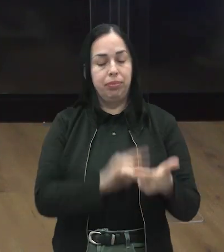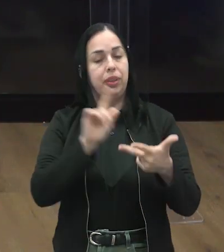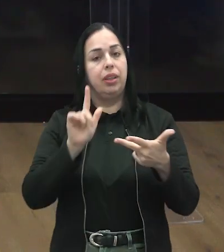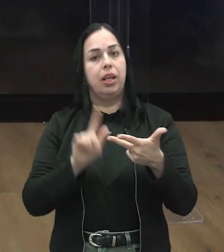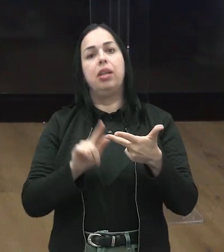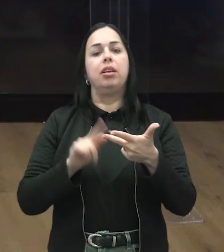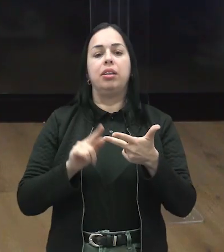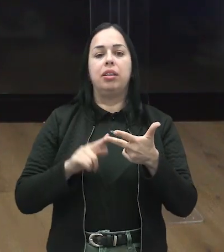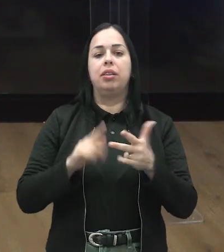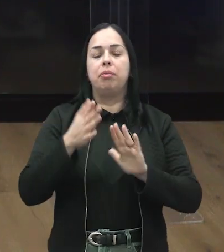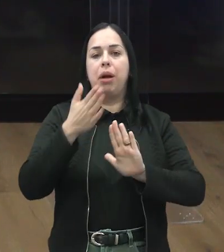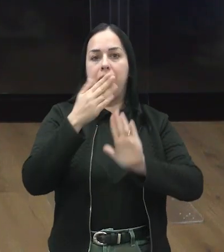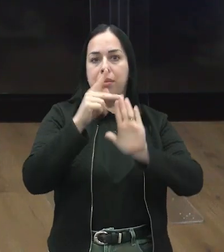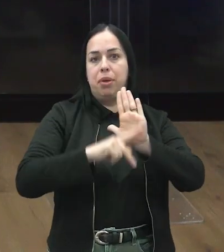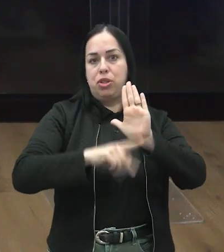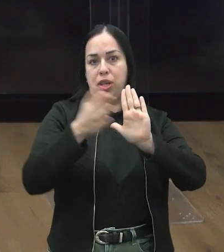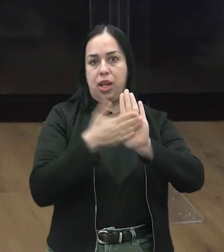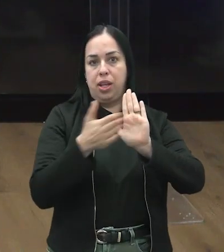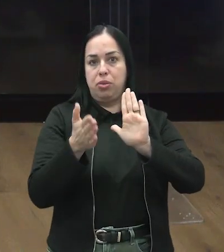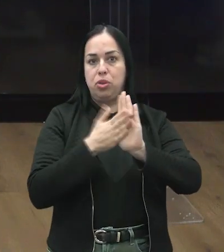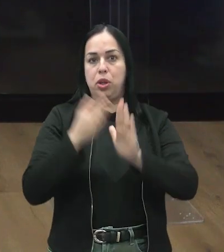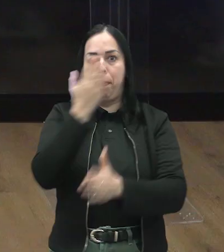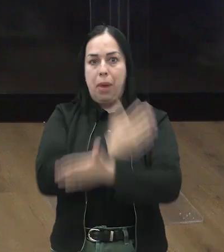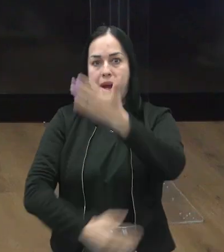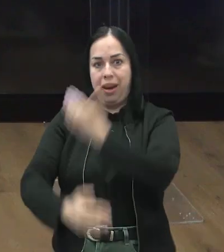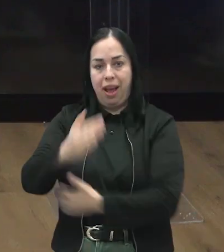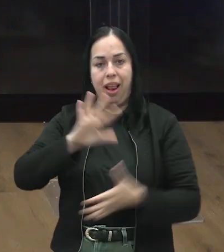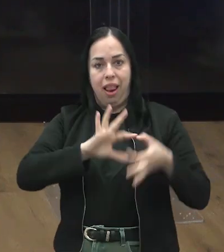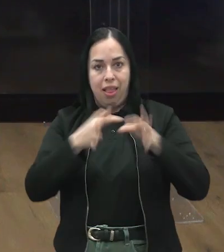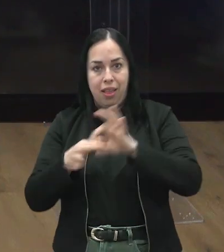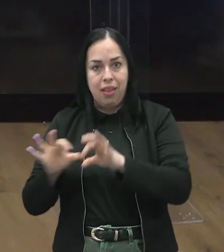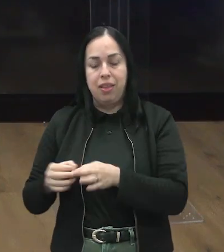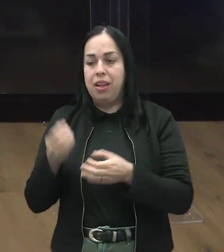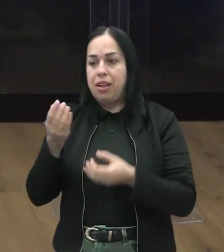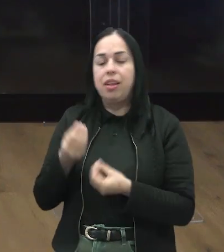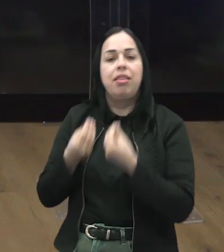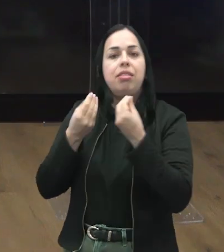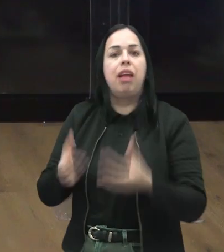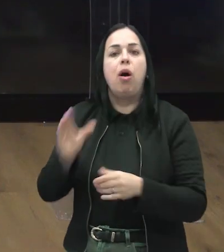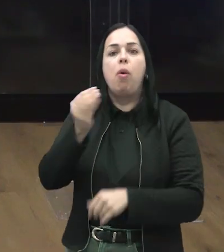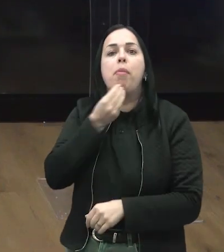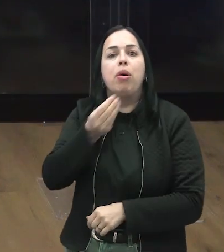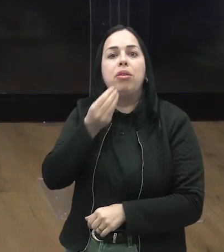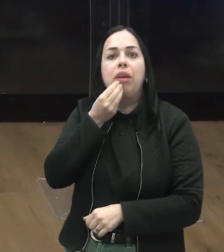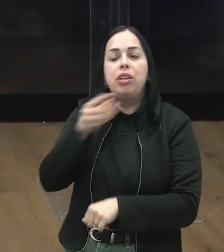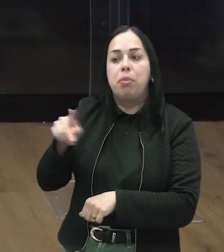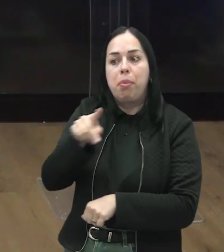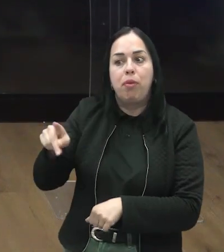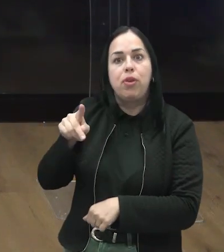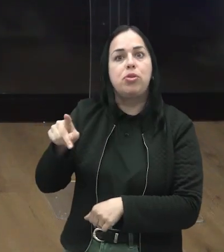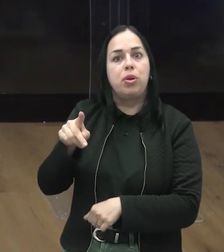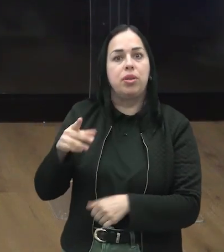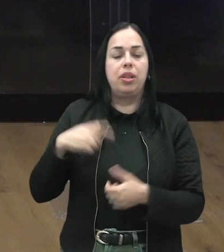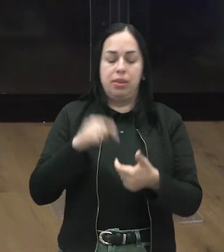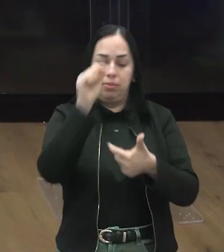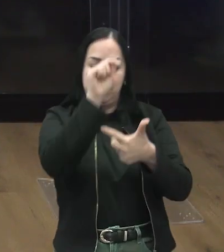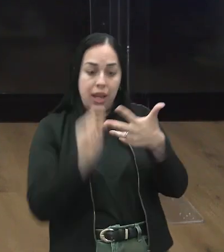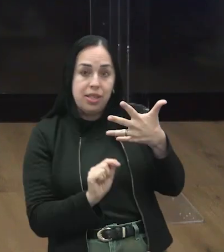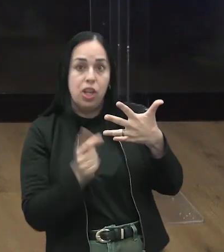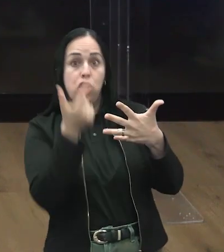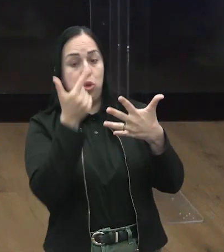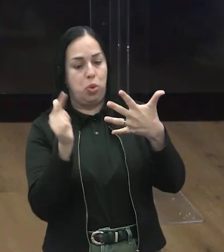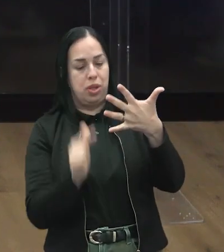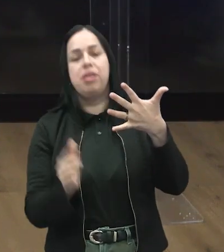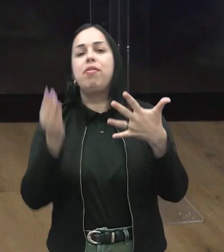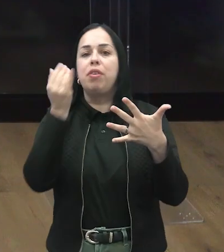de Desenvolvimento Paralímpico oferece oportunidade de capacitação a educadores físicos. Essas e outras notícias